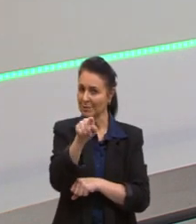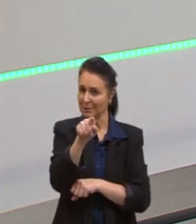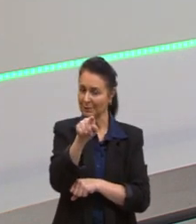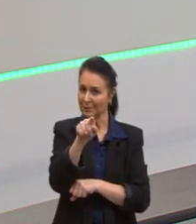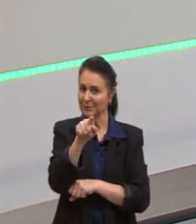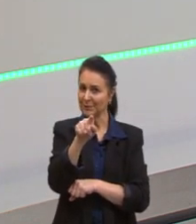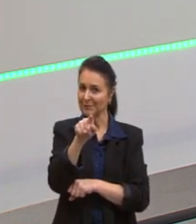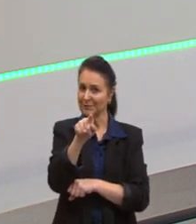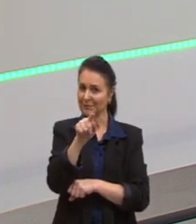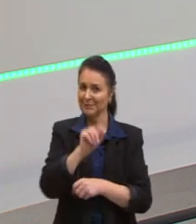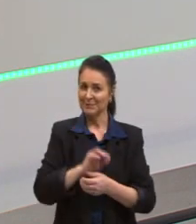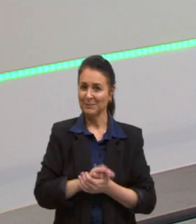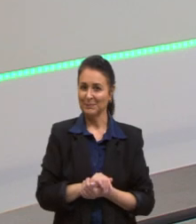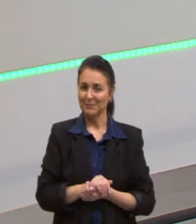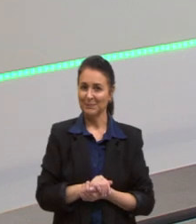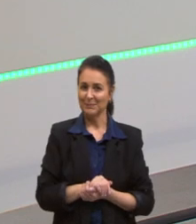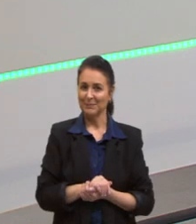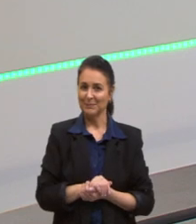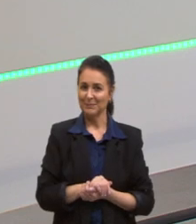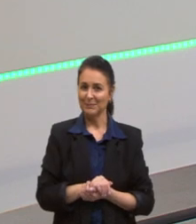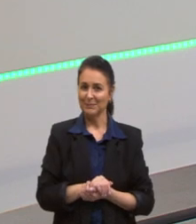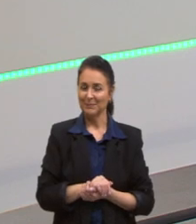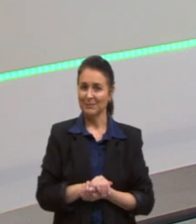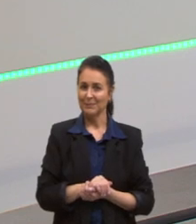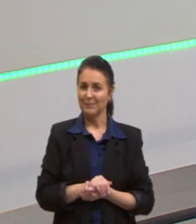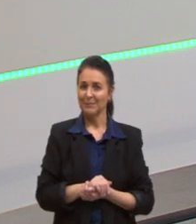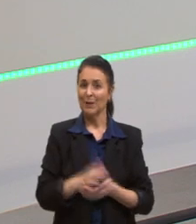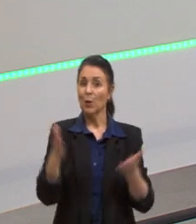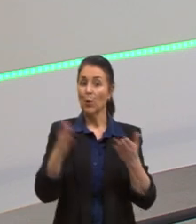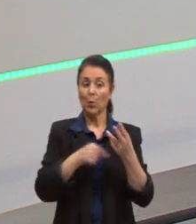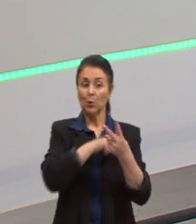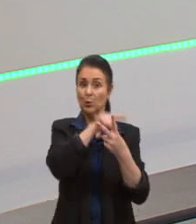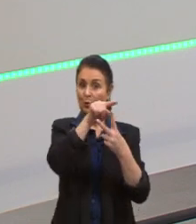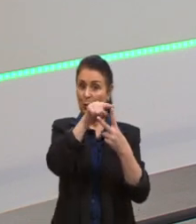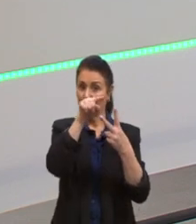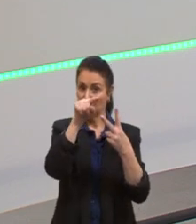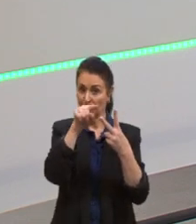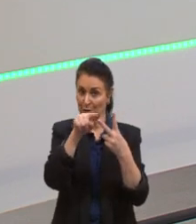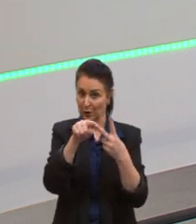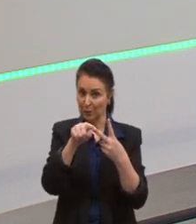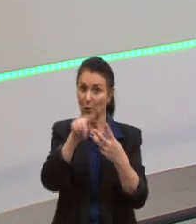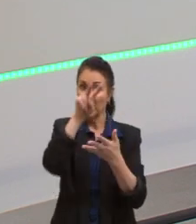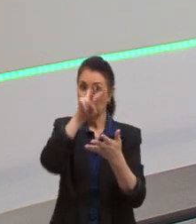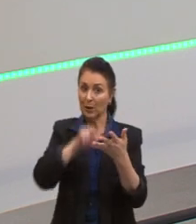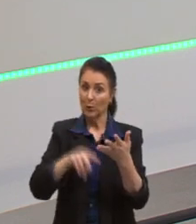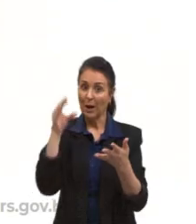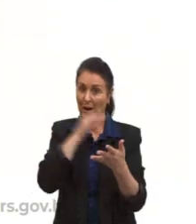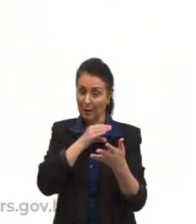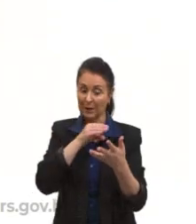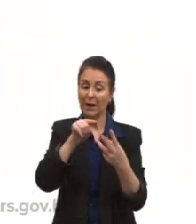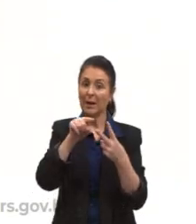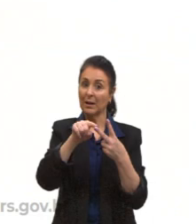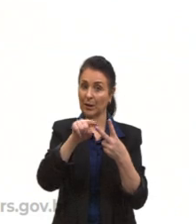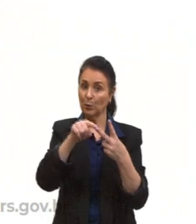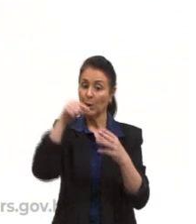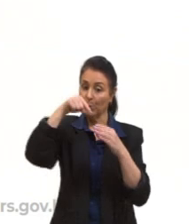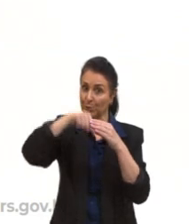OK people É isso que me querem Ok retomando a ideia